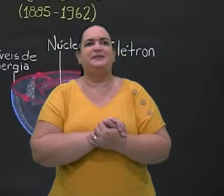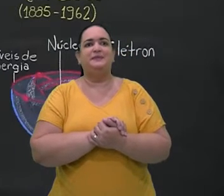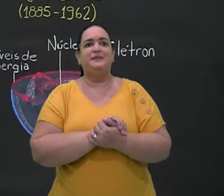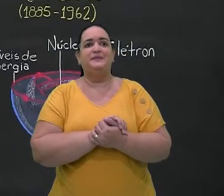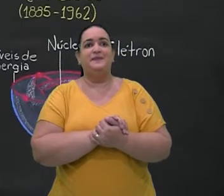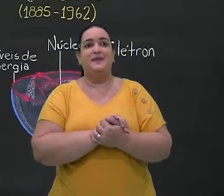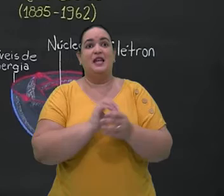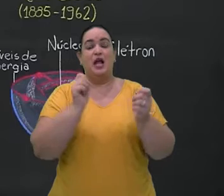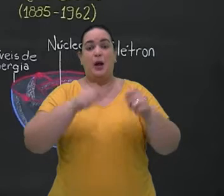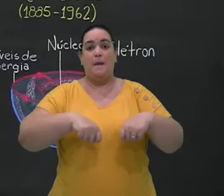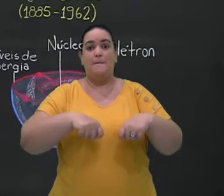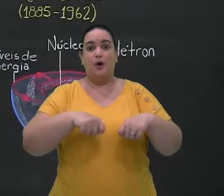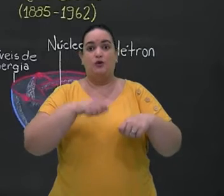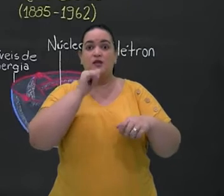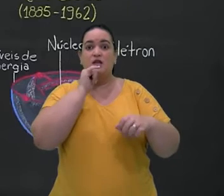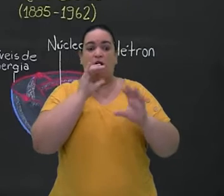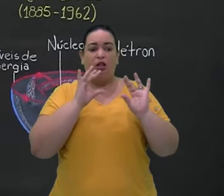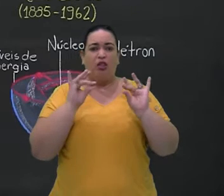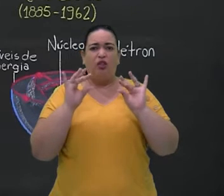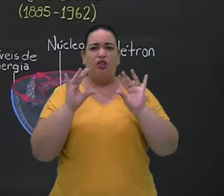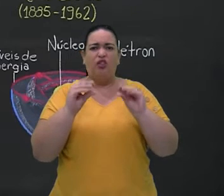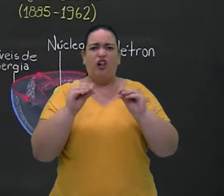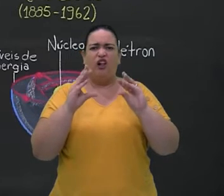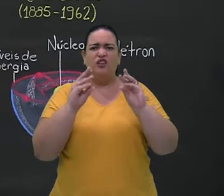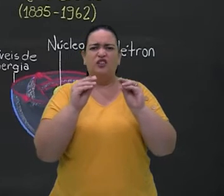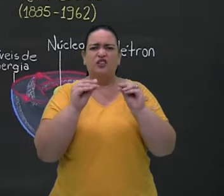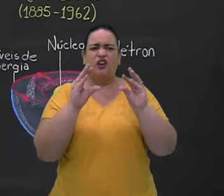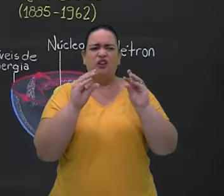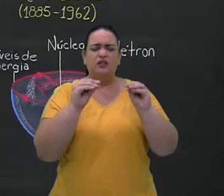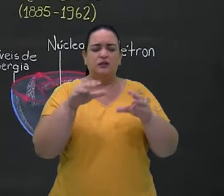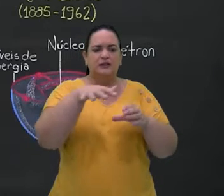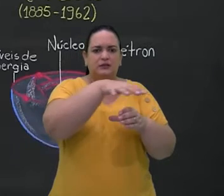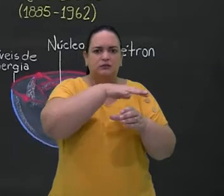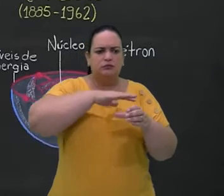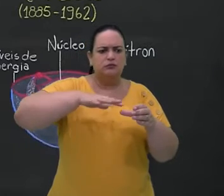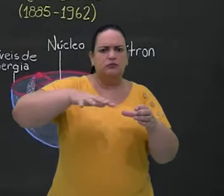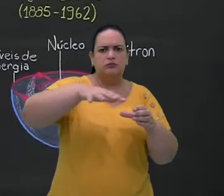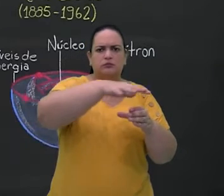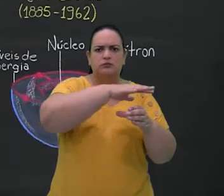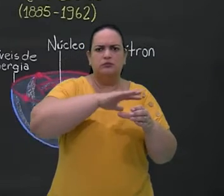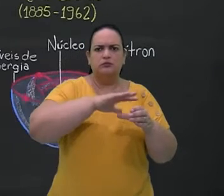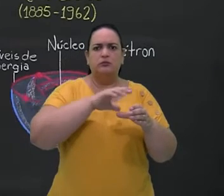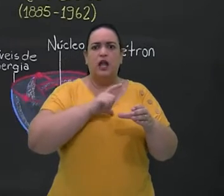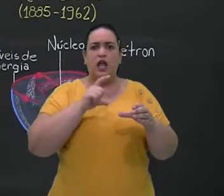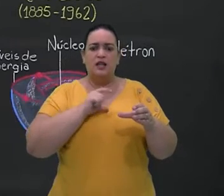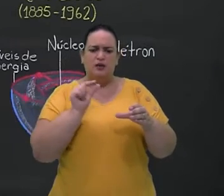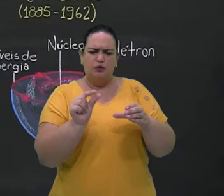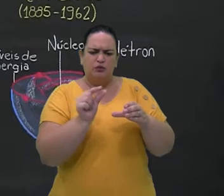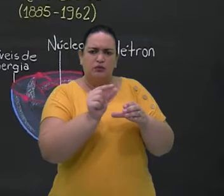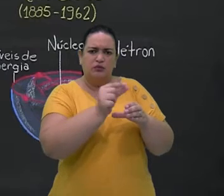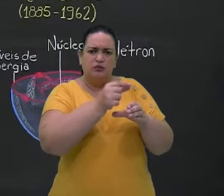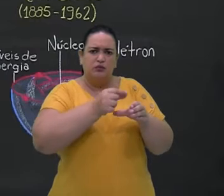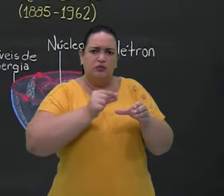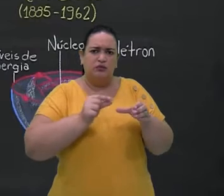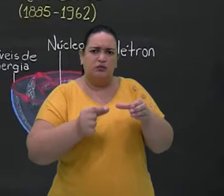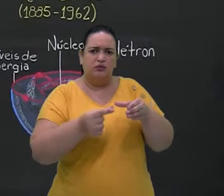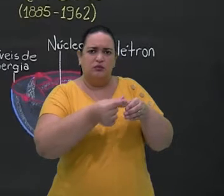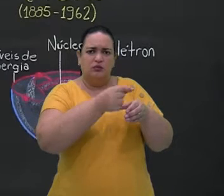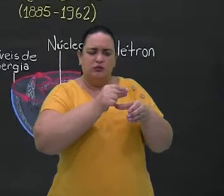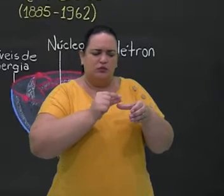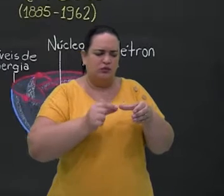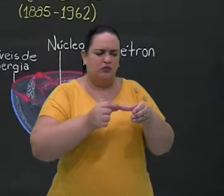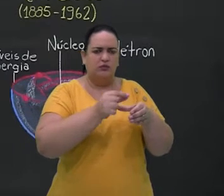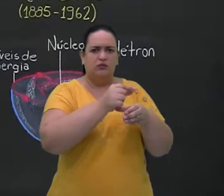Onde ali dentro eu tenho uma pasta carregada positivamente, onde aqui na minha representação eu botei